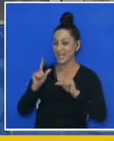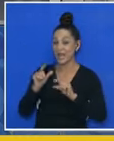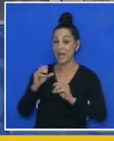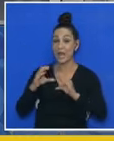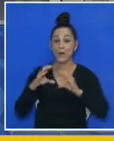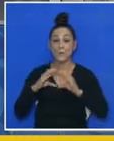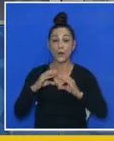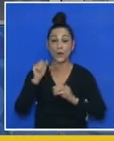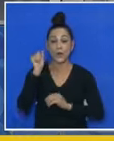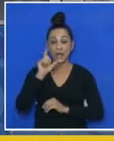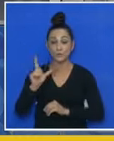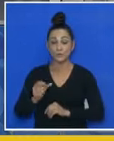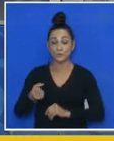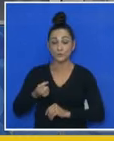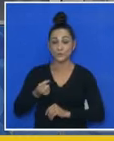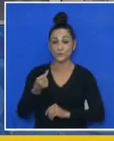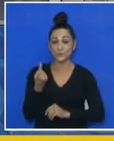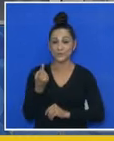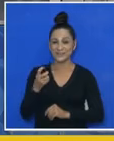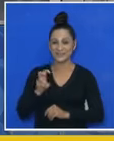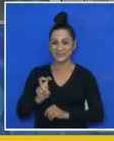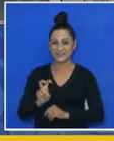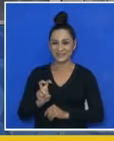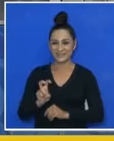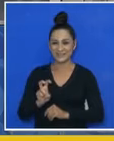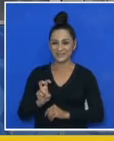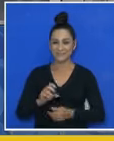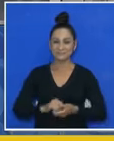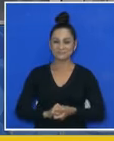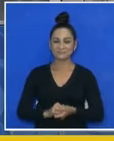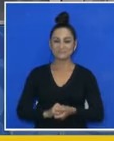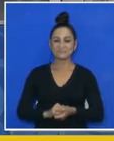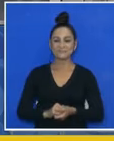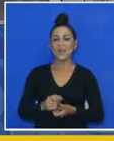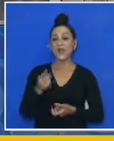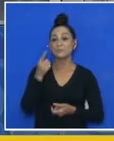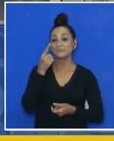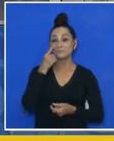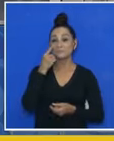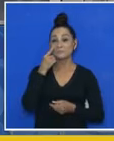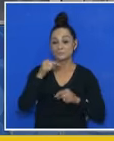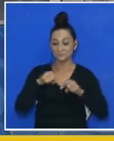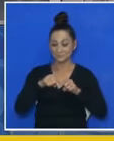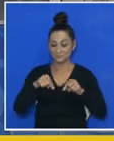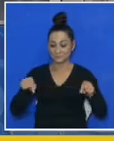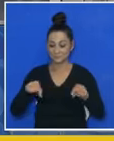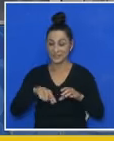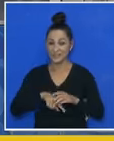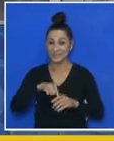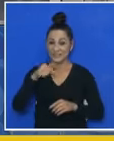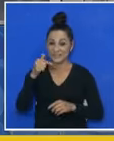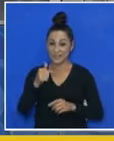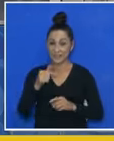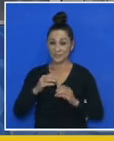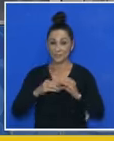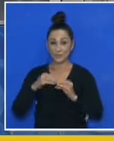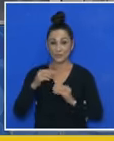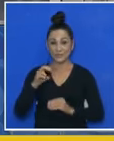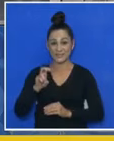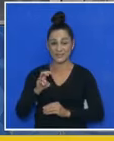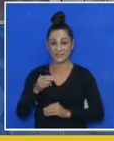número 15. Azul, 15. Vamos confirmar as 7 dezenas sorteadas no